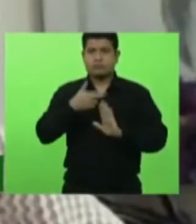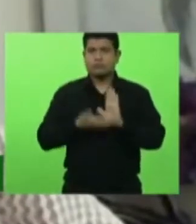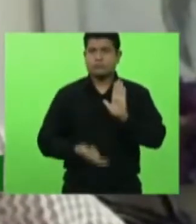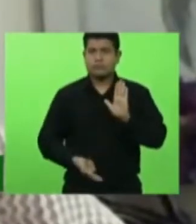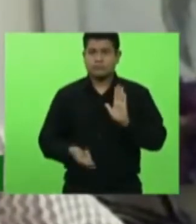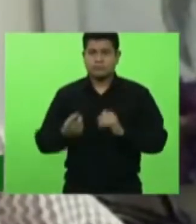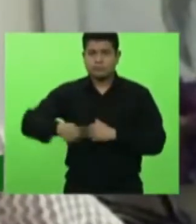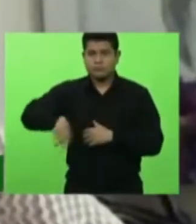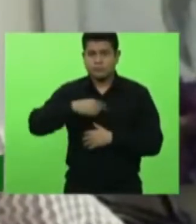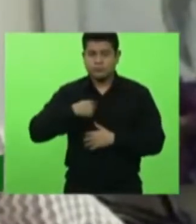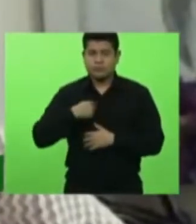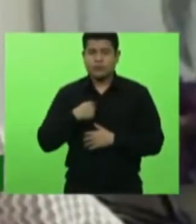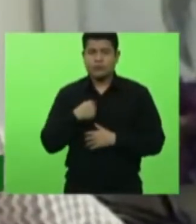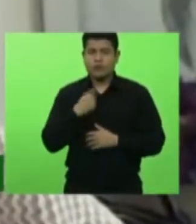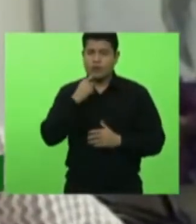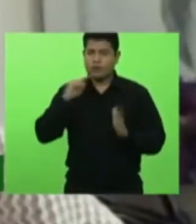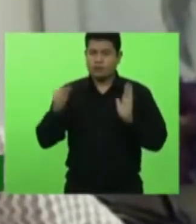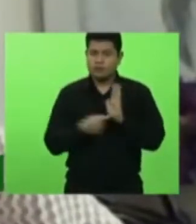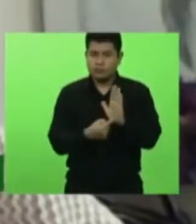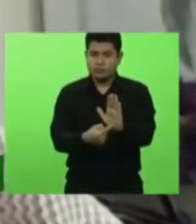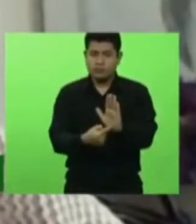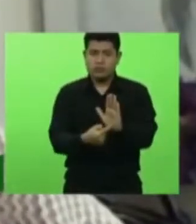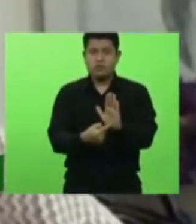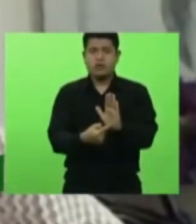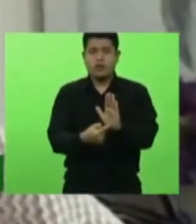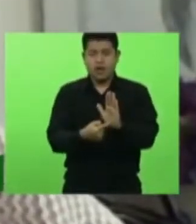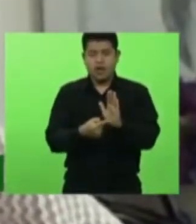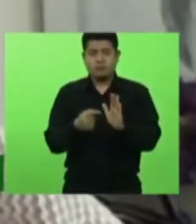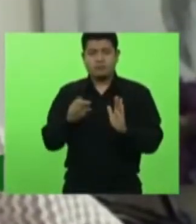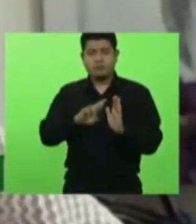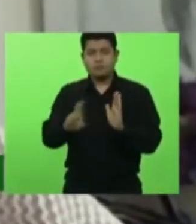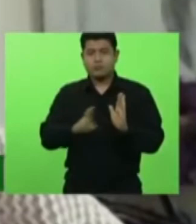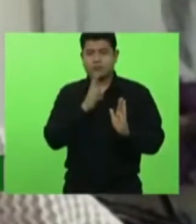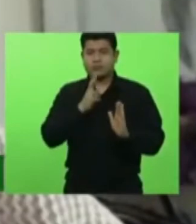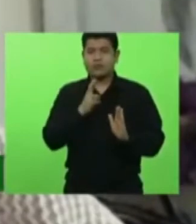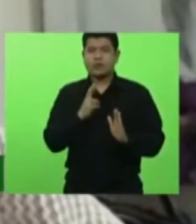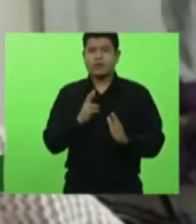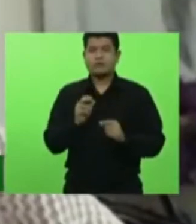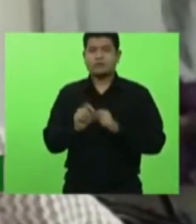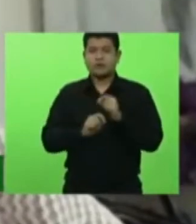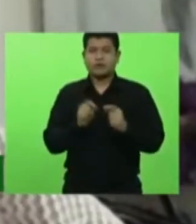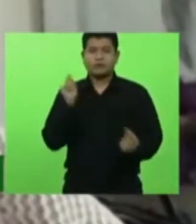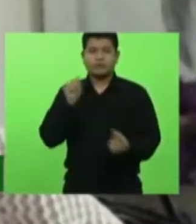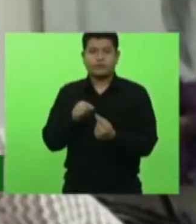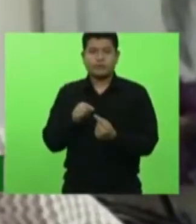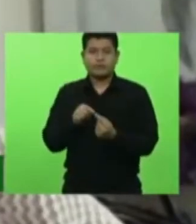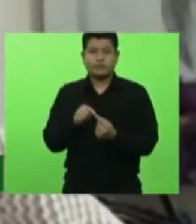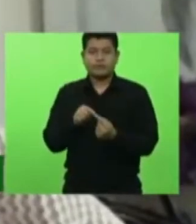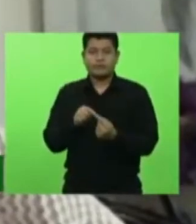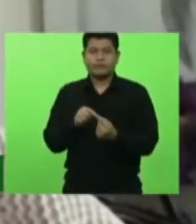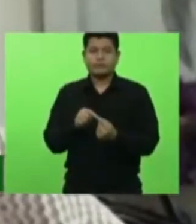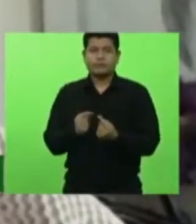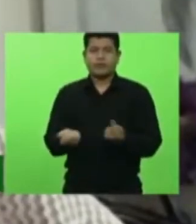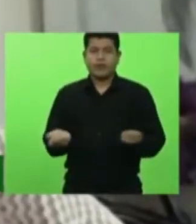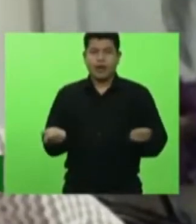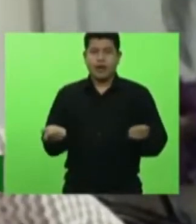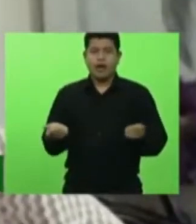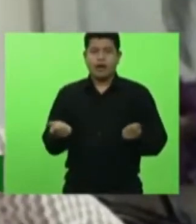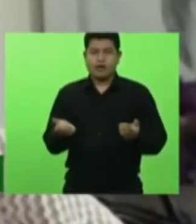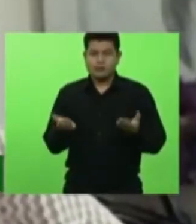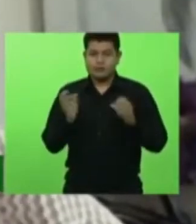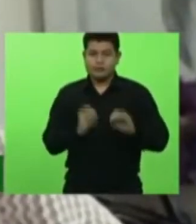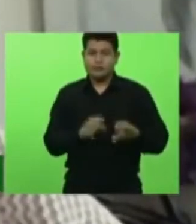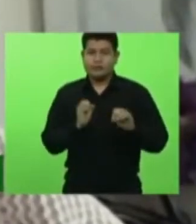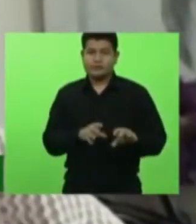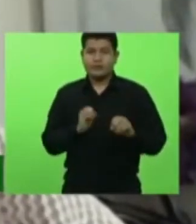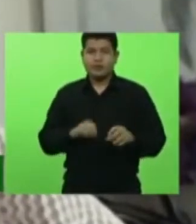denunciamos o resultado da meta relacionada à educação em tempo integral. O relatório apontou que ao